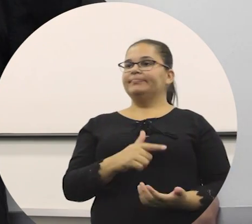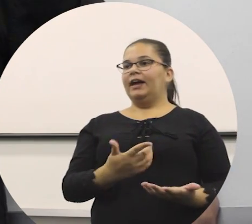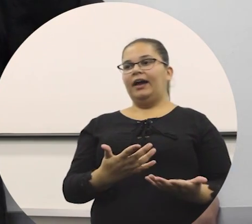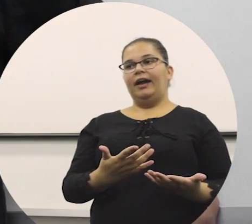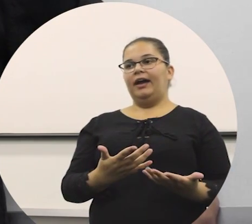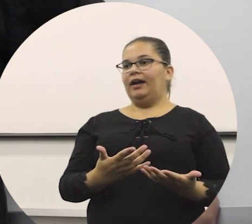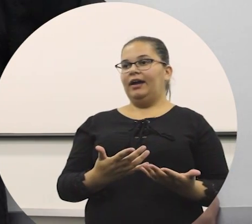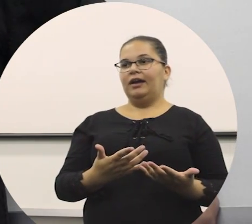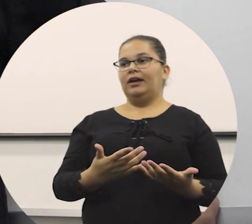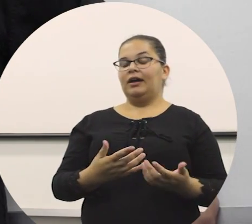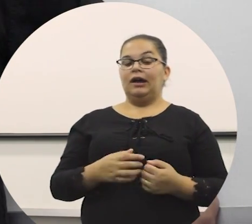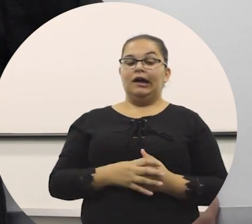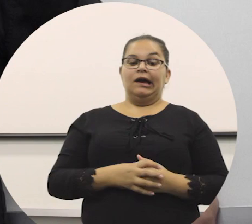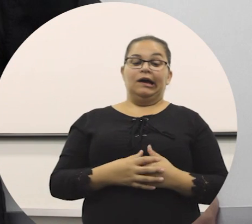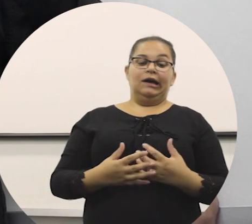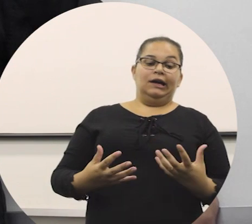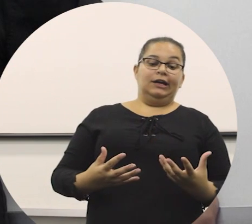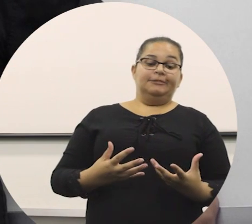não têm